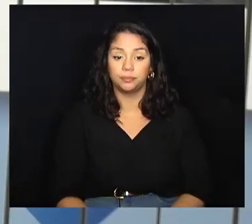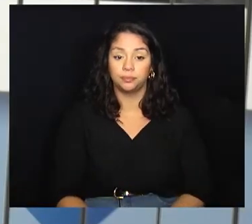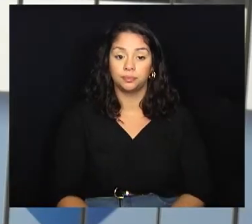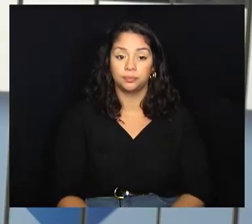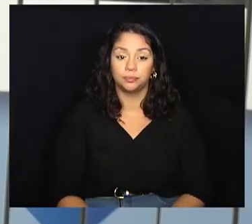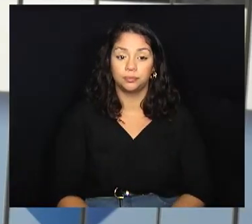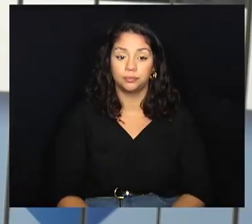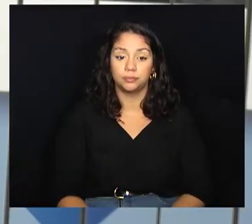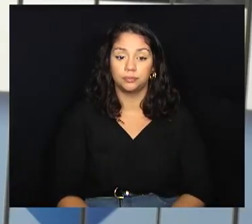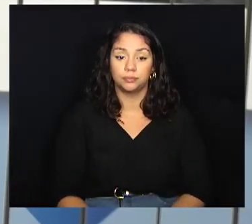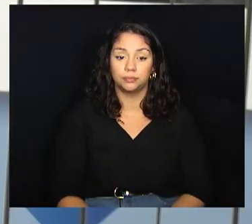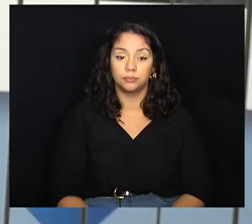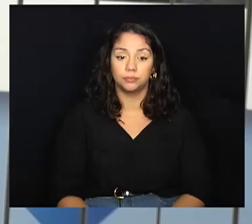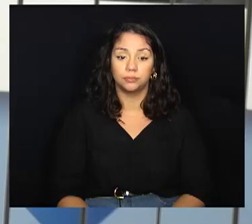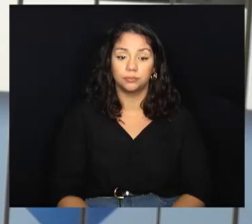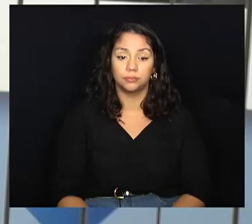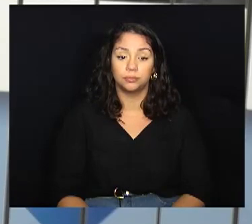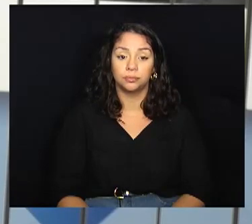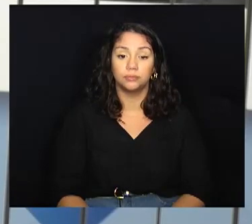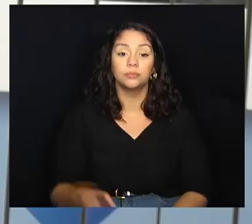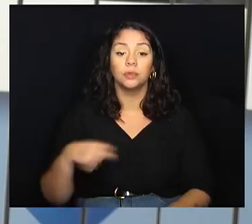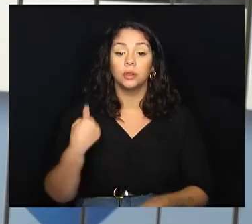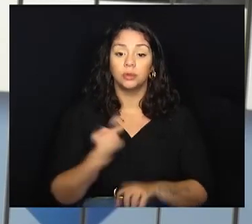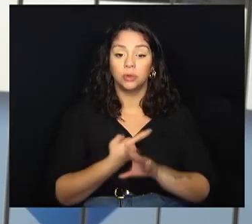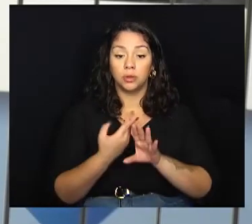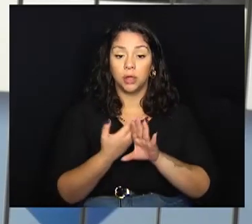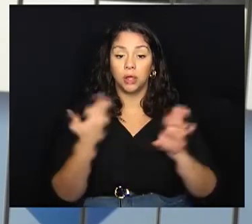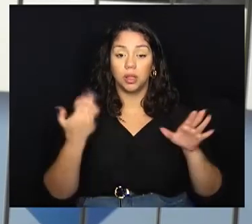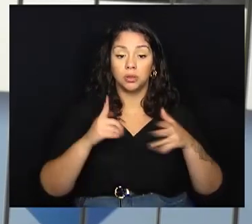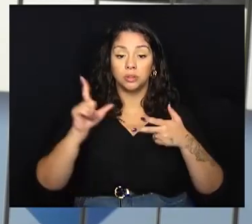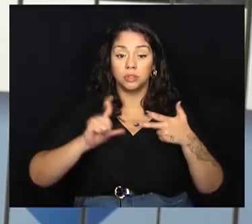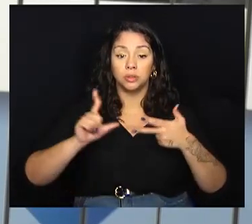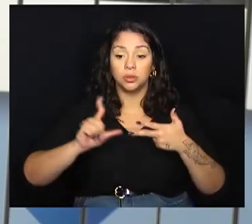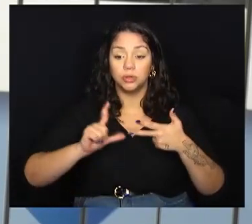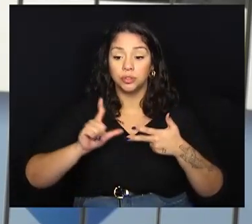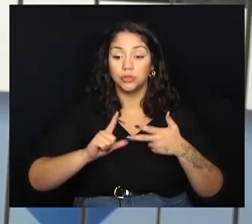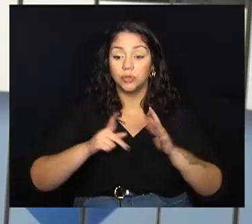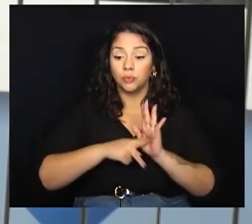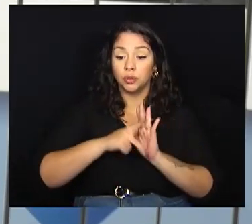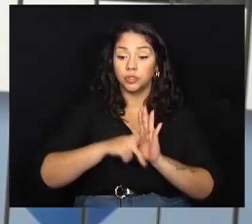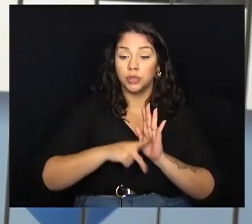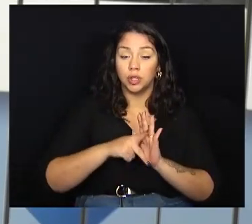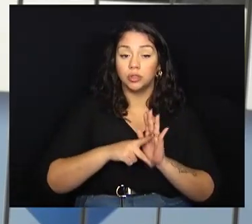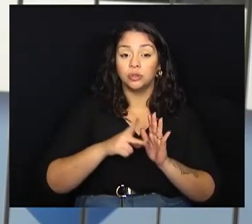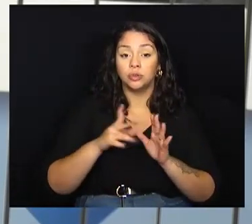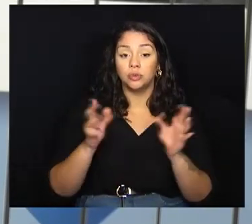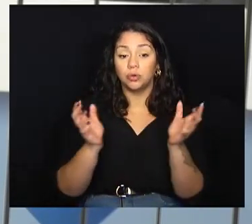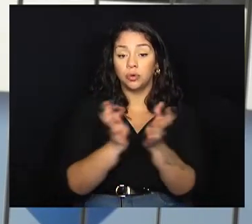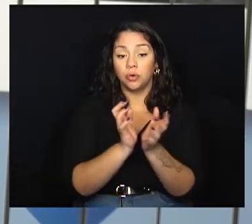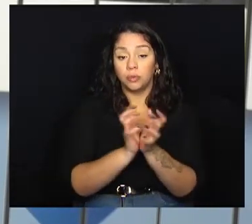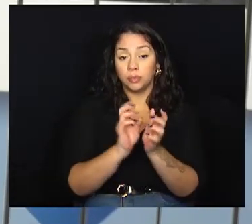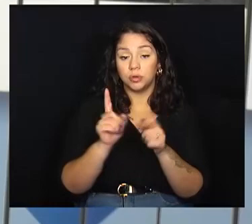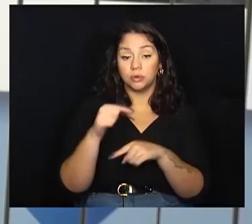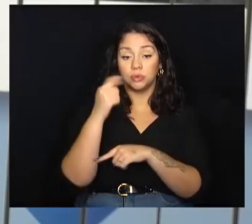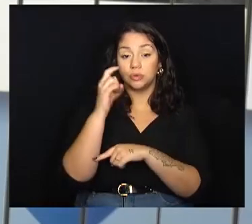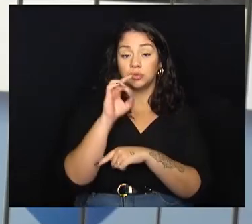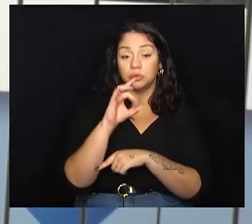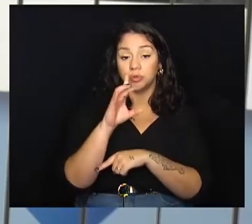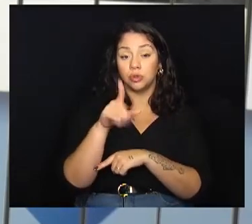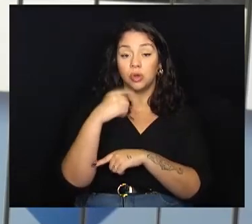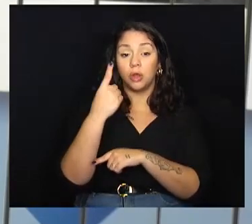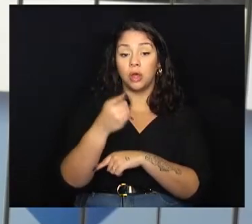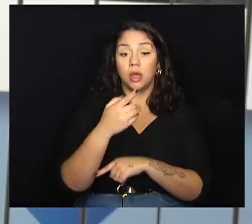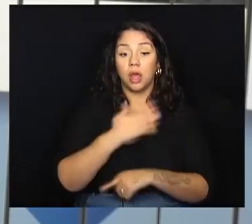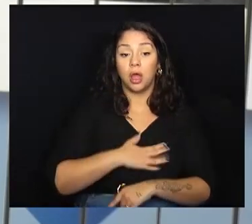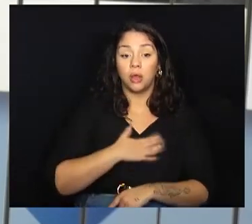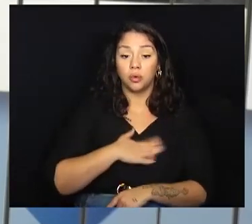Como nós estamos em recesso legislativo, o projeto vai para as comissões só a partir de agosto, se tiver